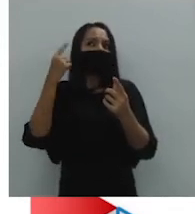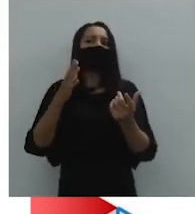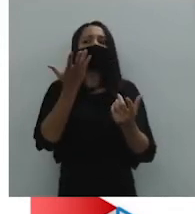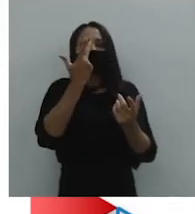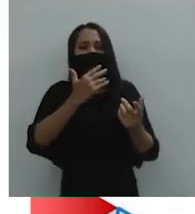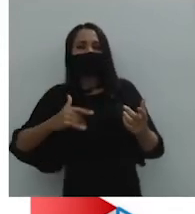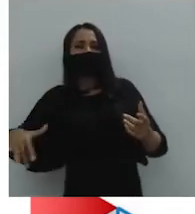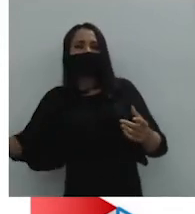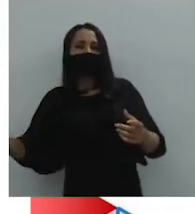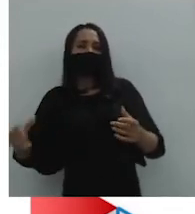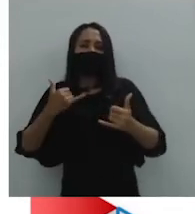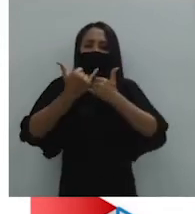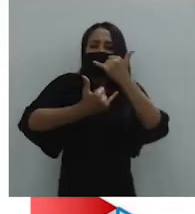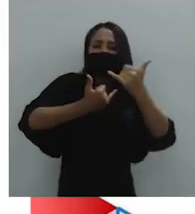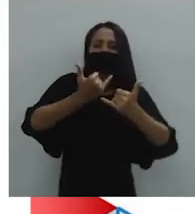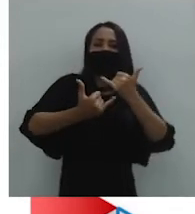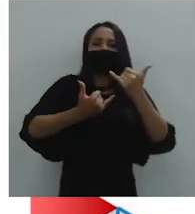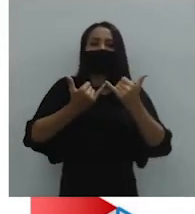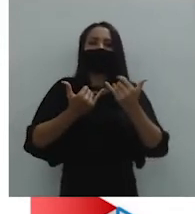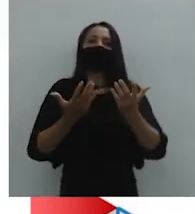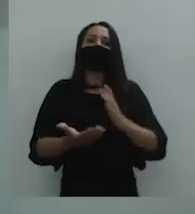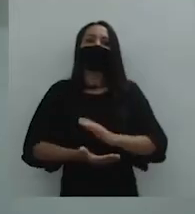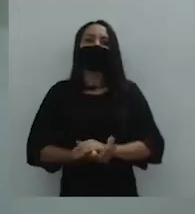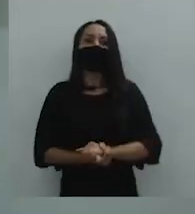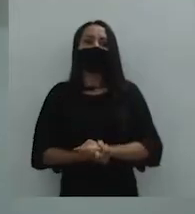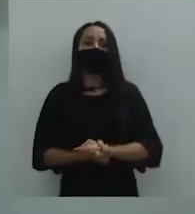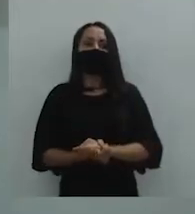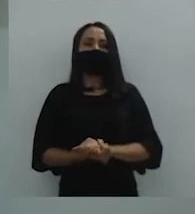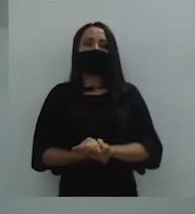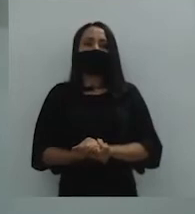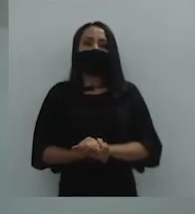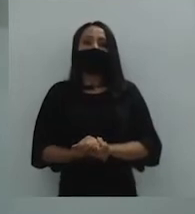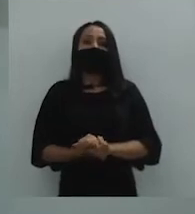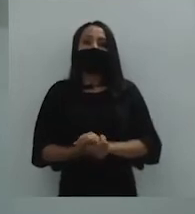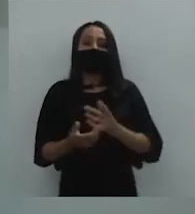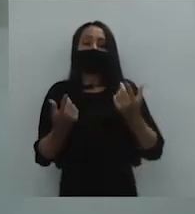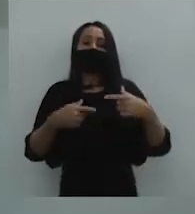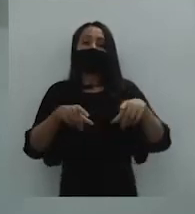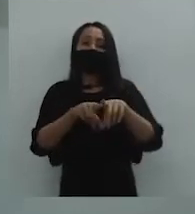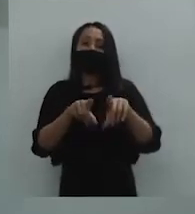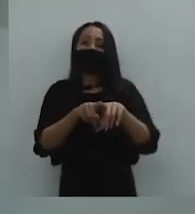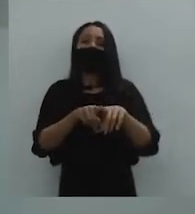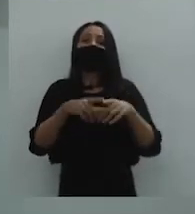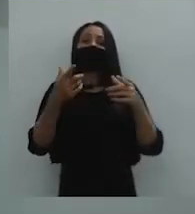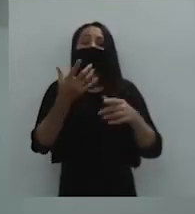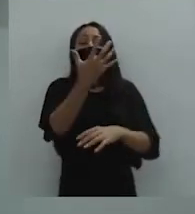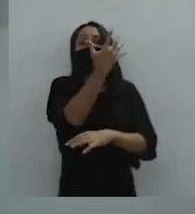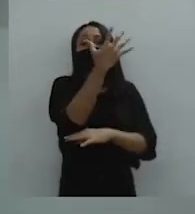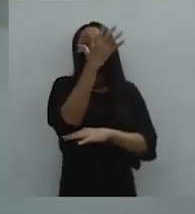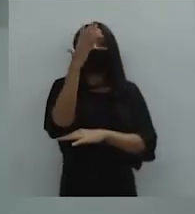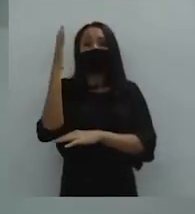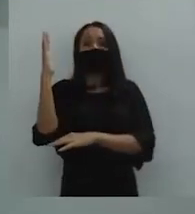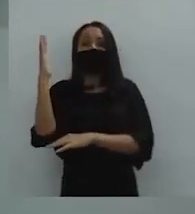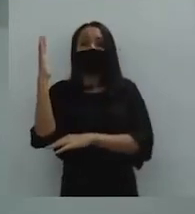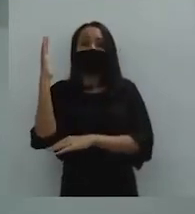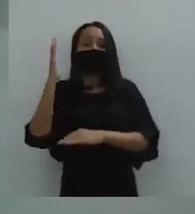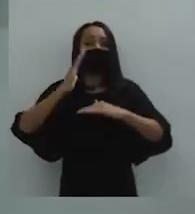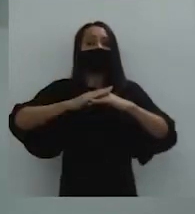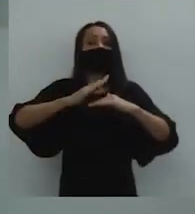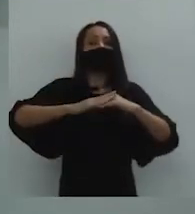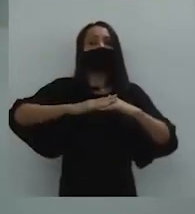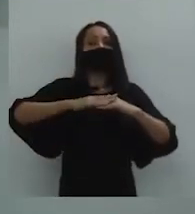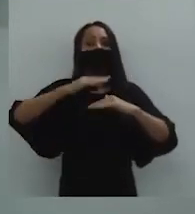infância, entendeu? Por isso essa relação. E por essa razão, a paisagem ela é muito mais do que